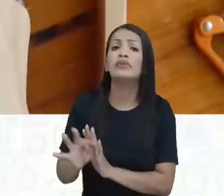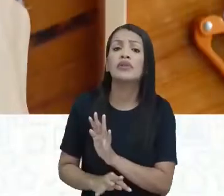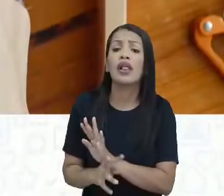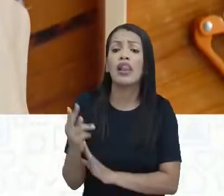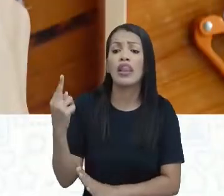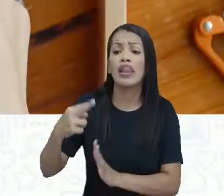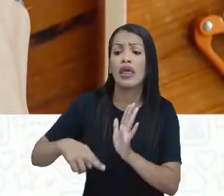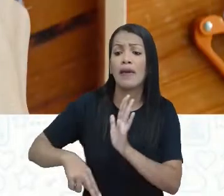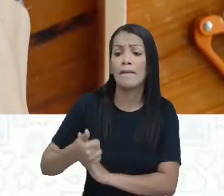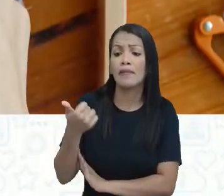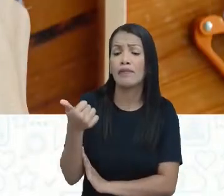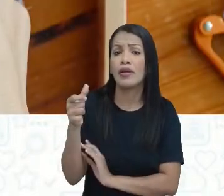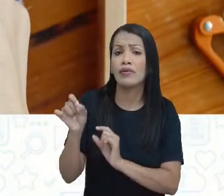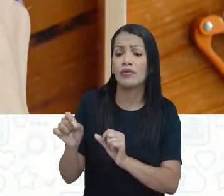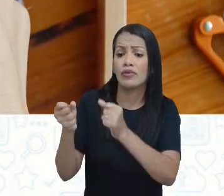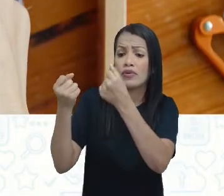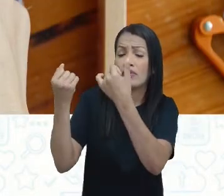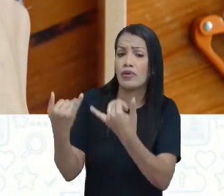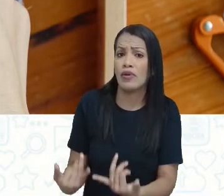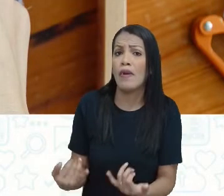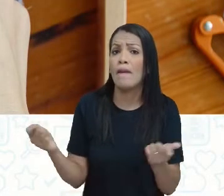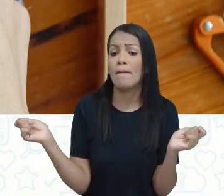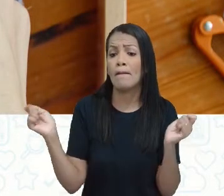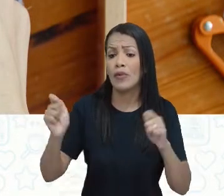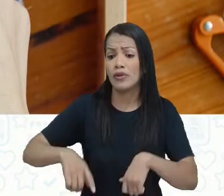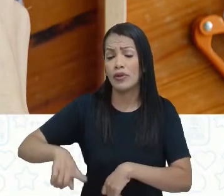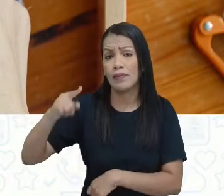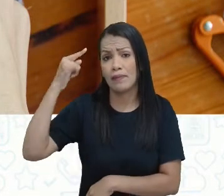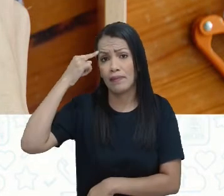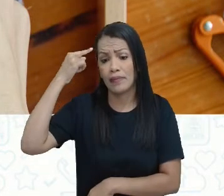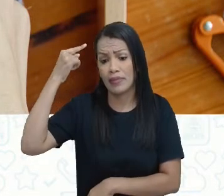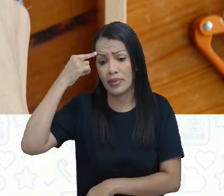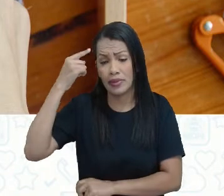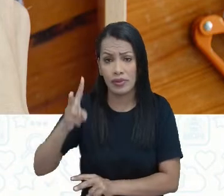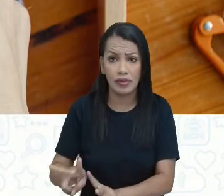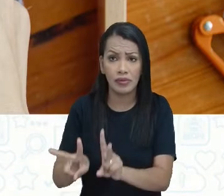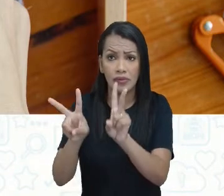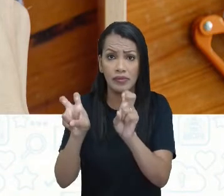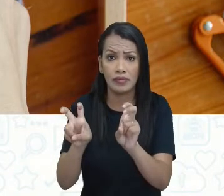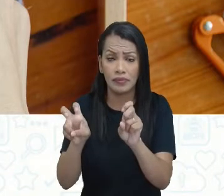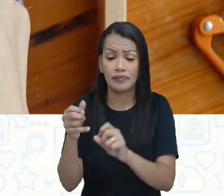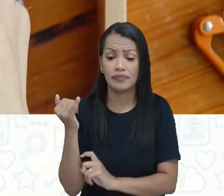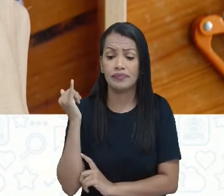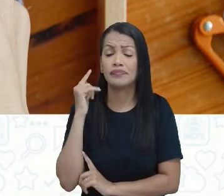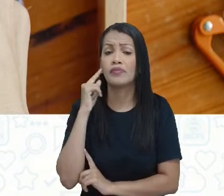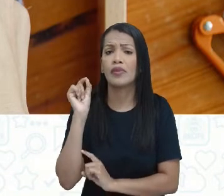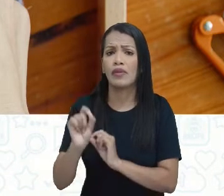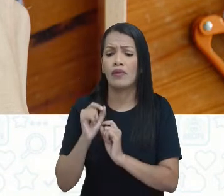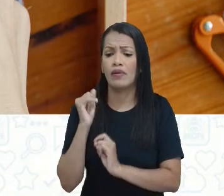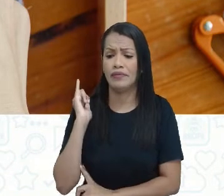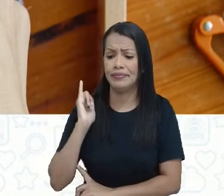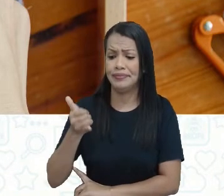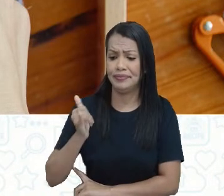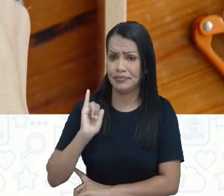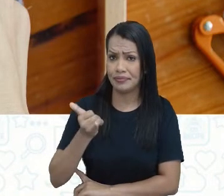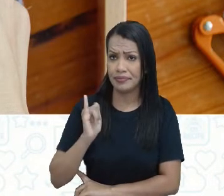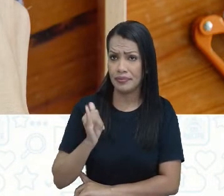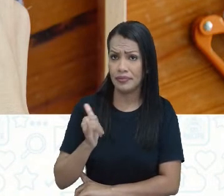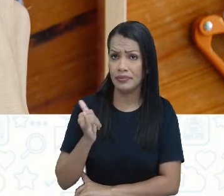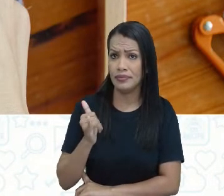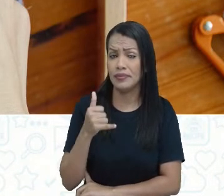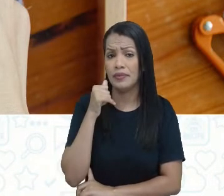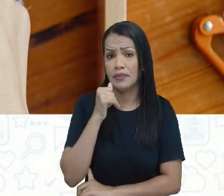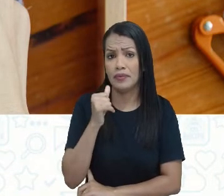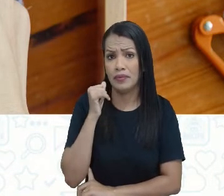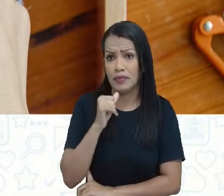uma narrativa para poder pensar no assunto. A gente vai ler um continho intitulado A Moça Tecelã, de Marina